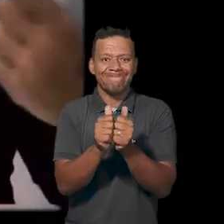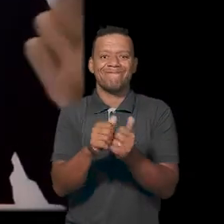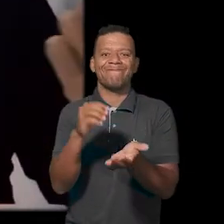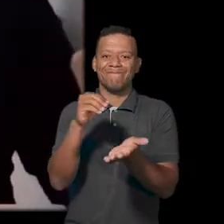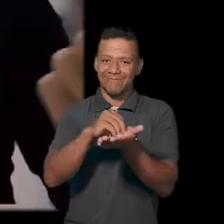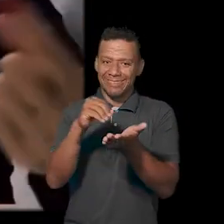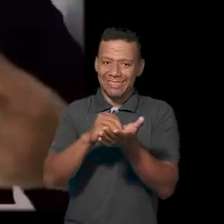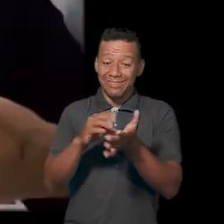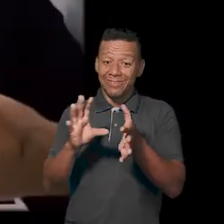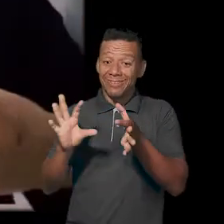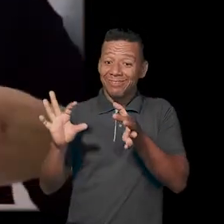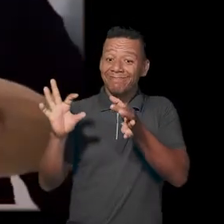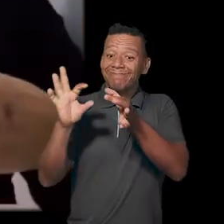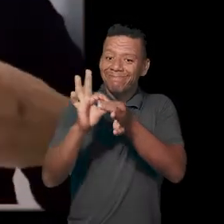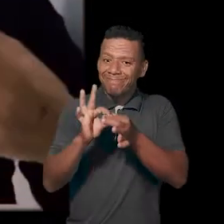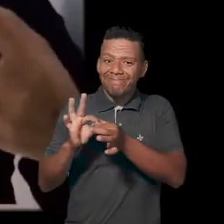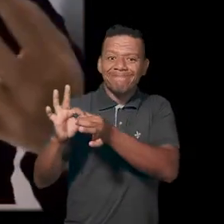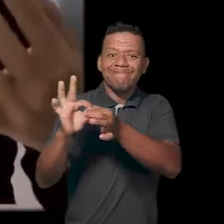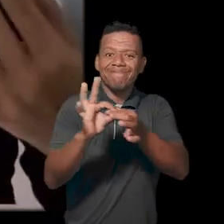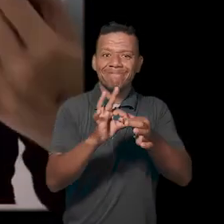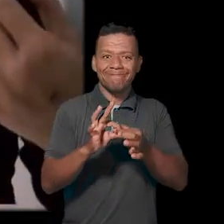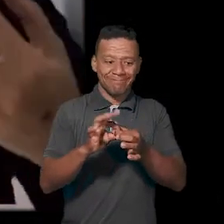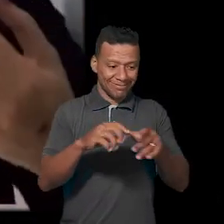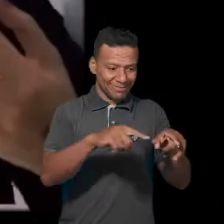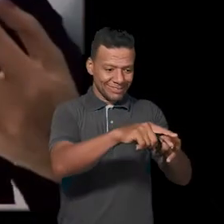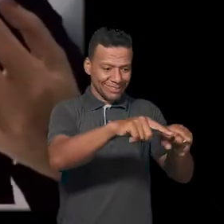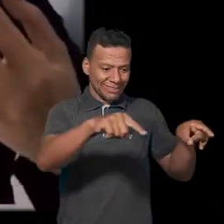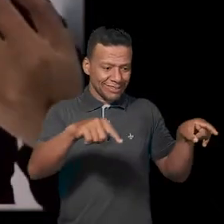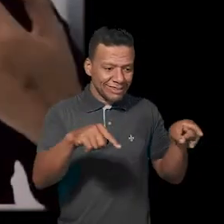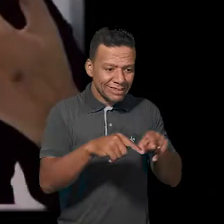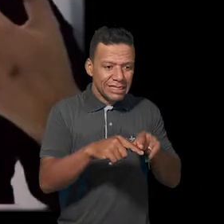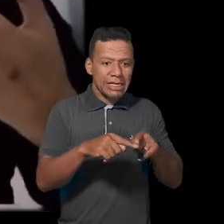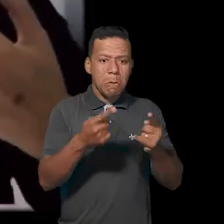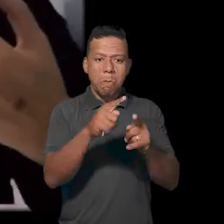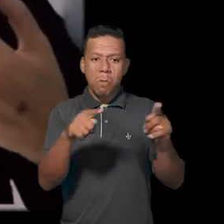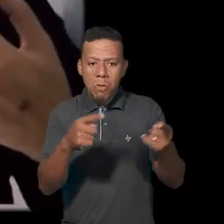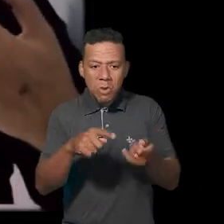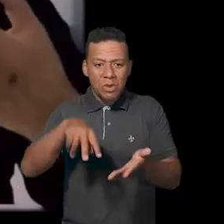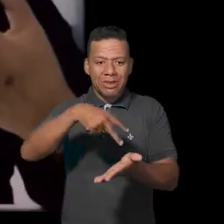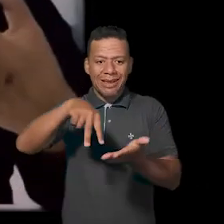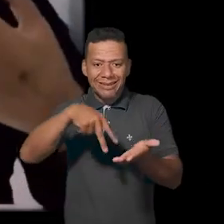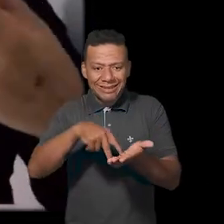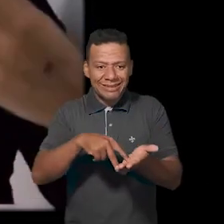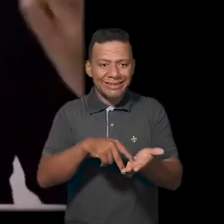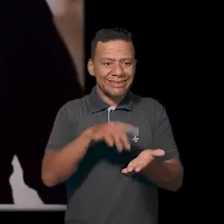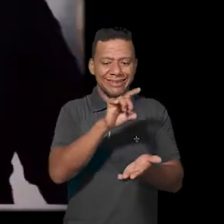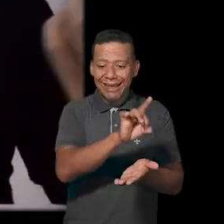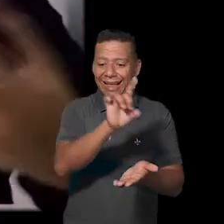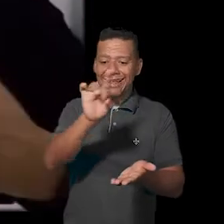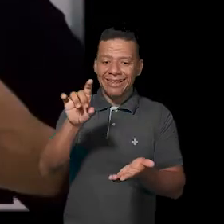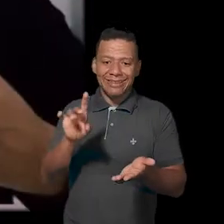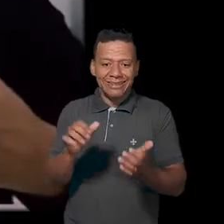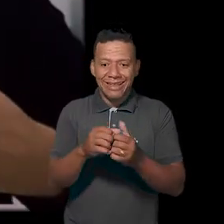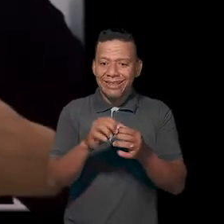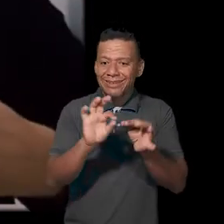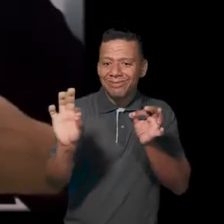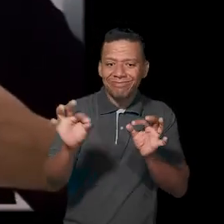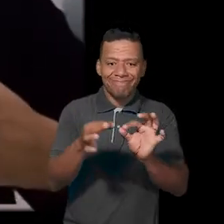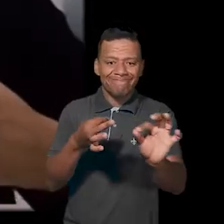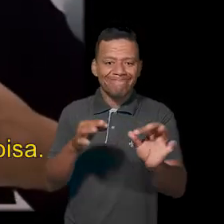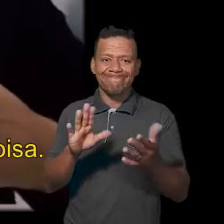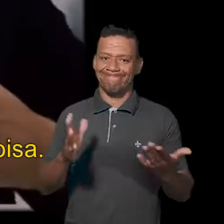que a gente coexiste no Juventude com a galera da música, com a galera da dança, com a galera do teatro, e a gente não tá junto,